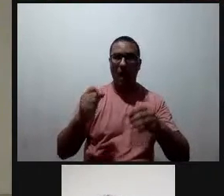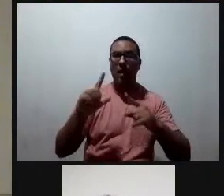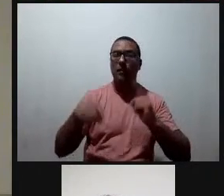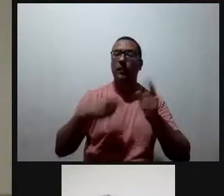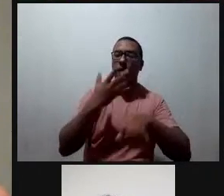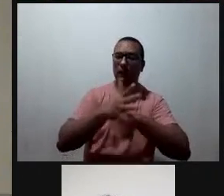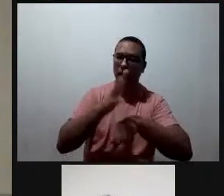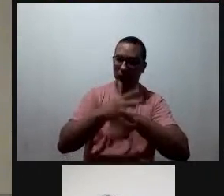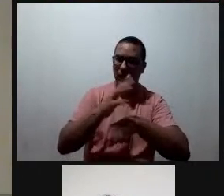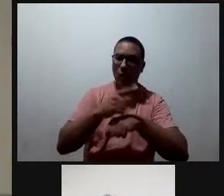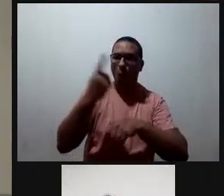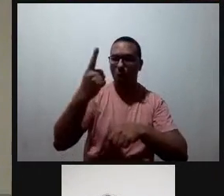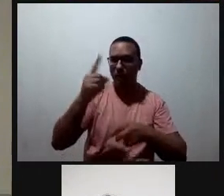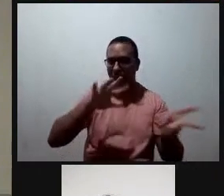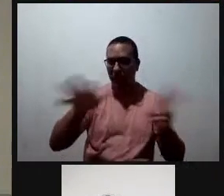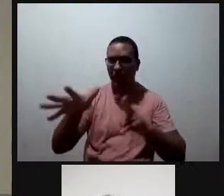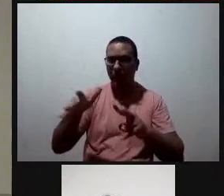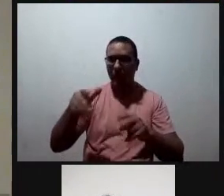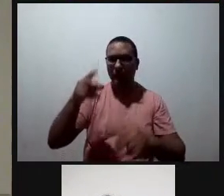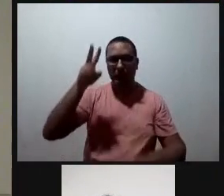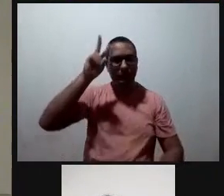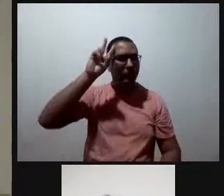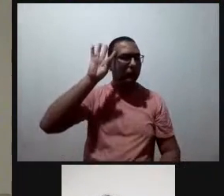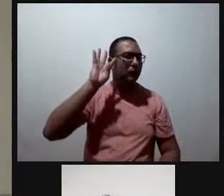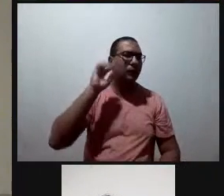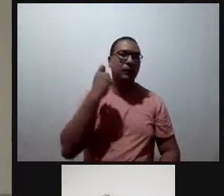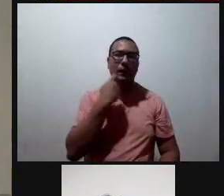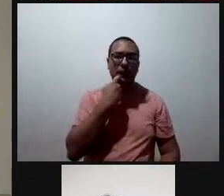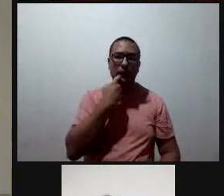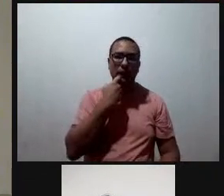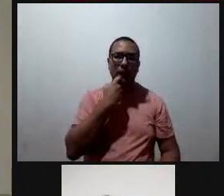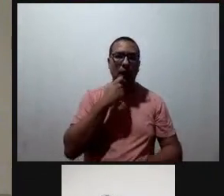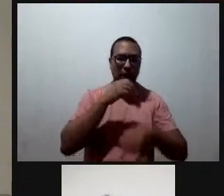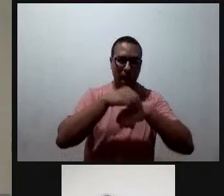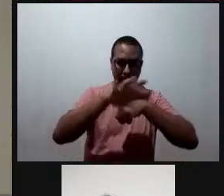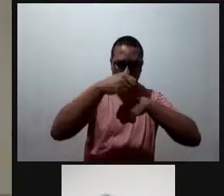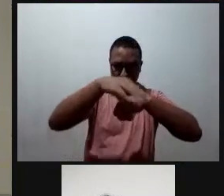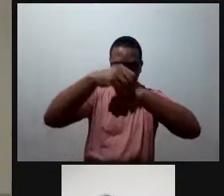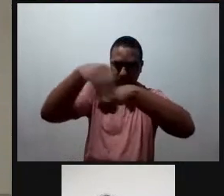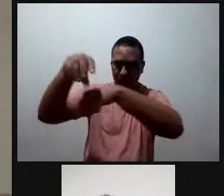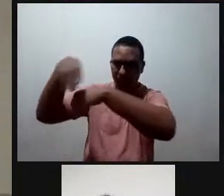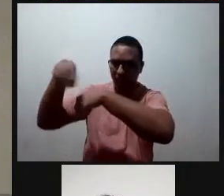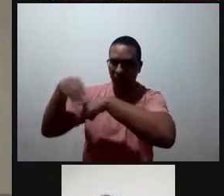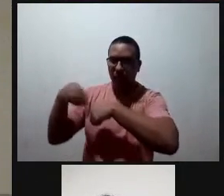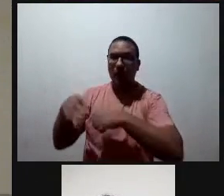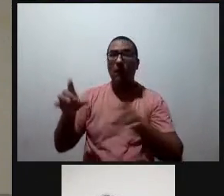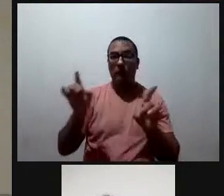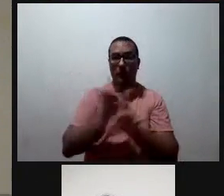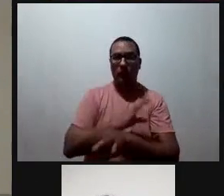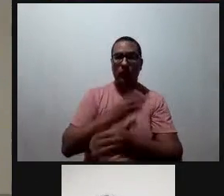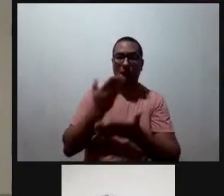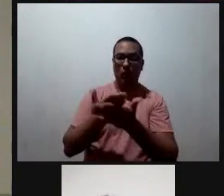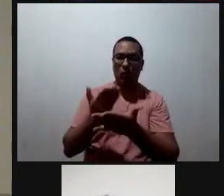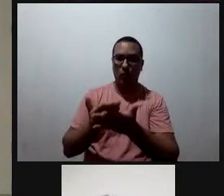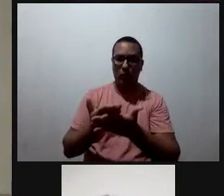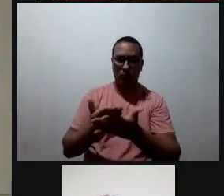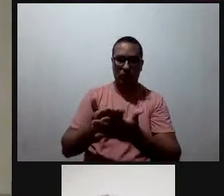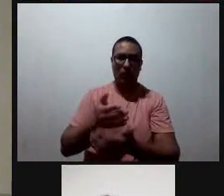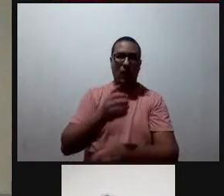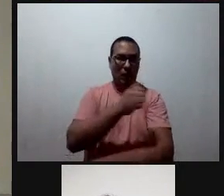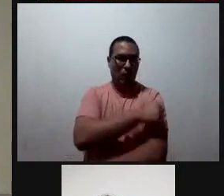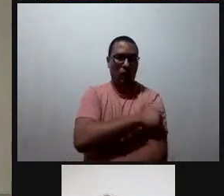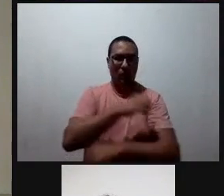full, de segunda a sexta-feira, e o mesmo número de estudantes de mestrado e doutorado,